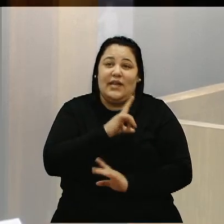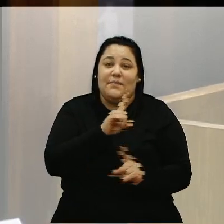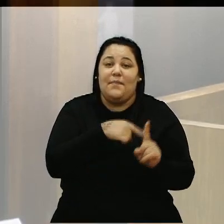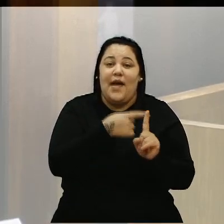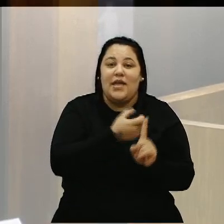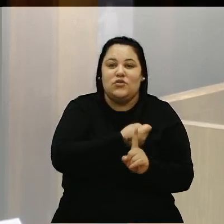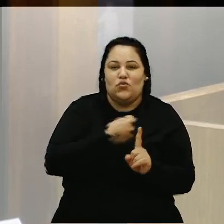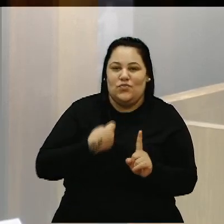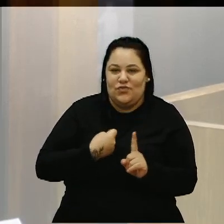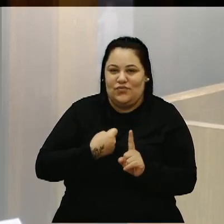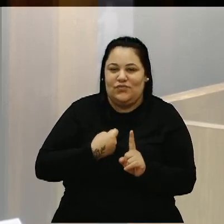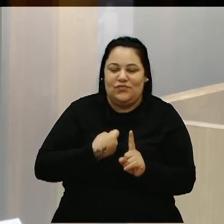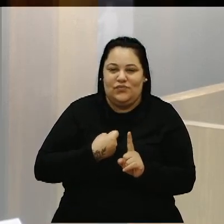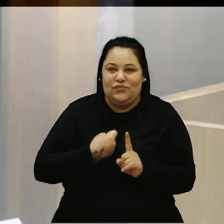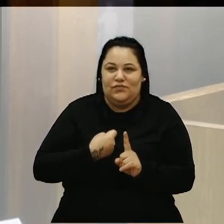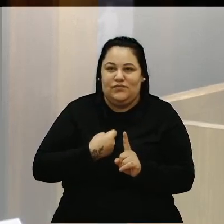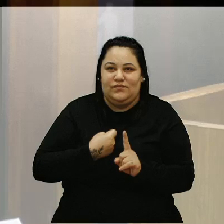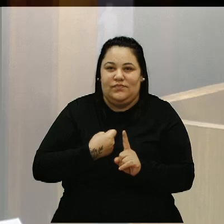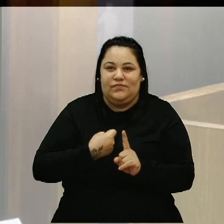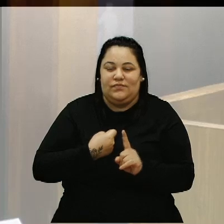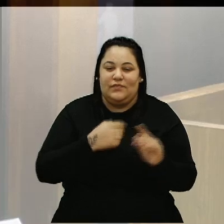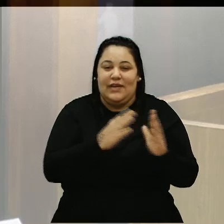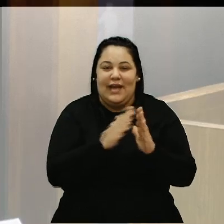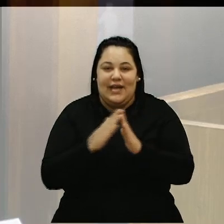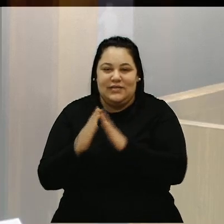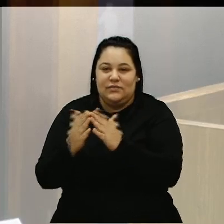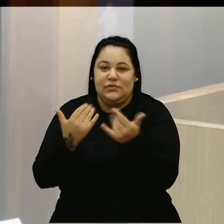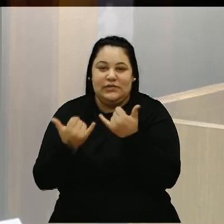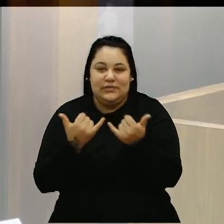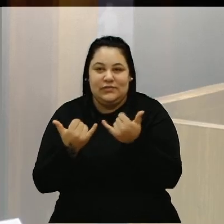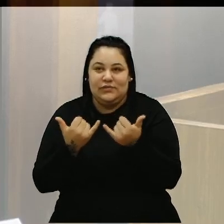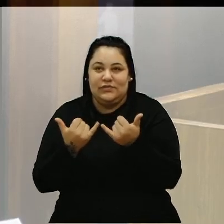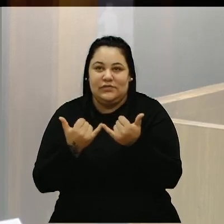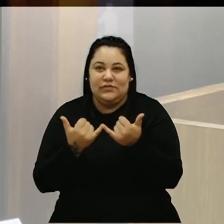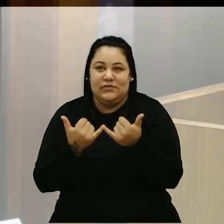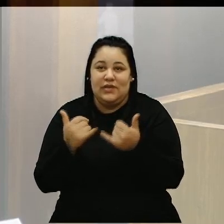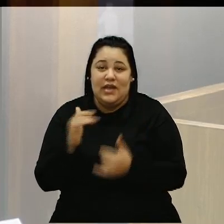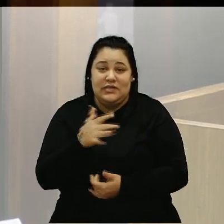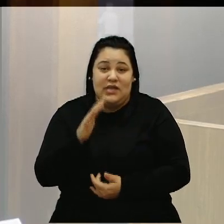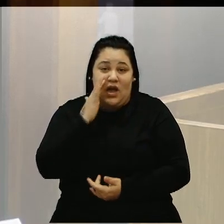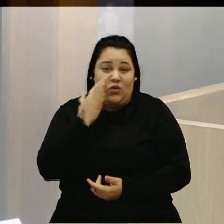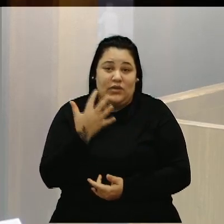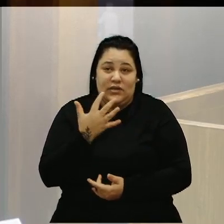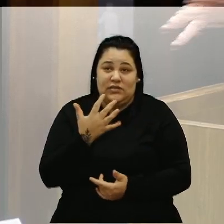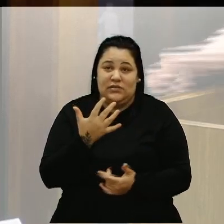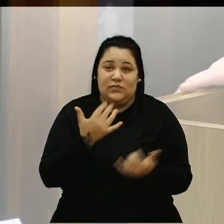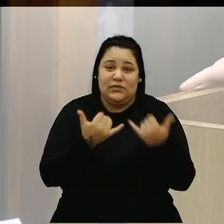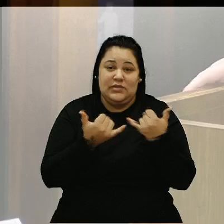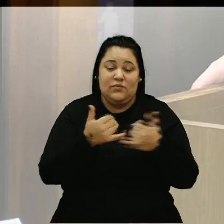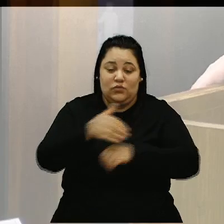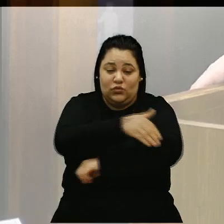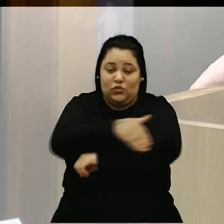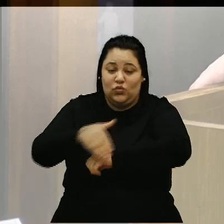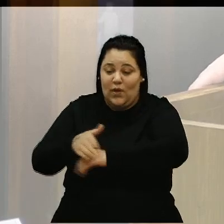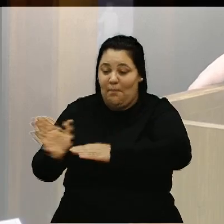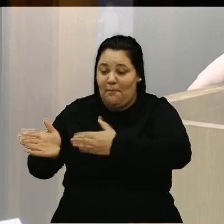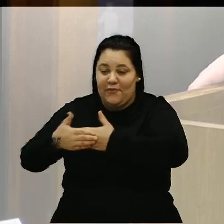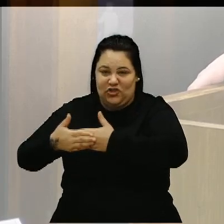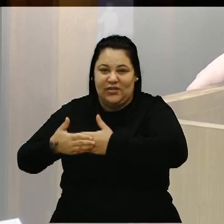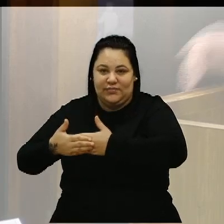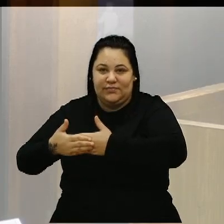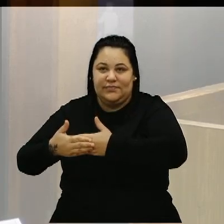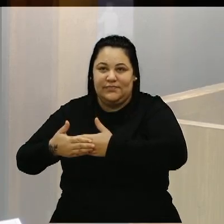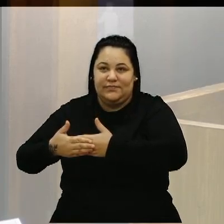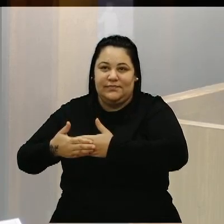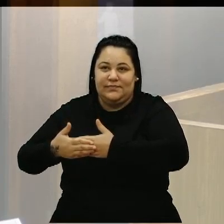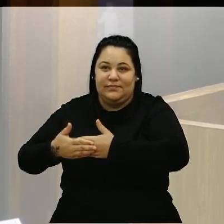números de lâmpadas do que residências, às vezes acontece em ruas sem saídas, em outras situações.